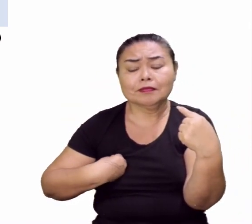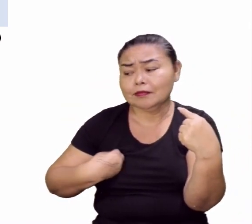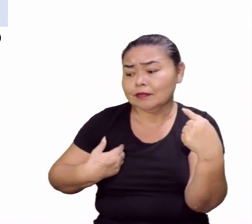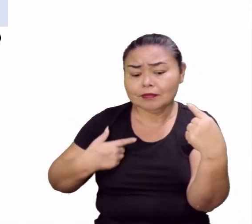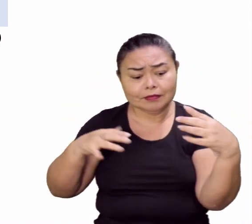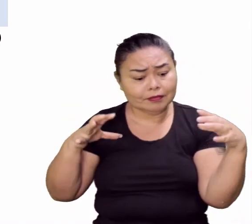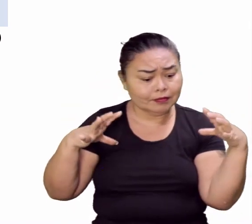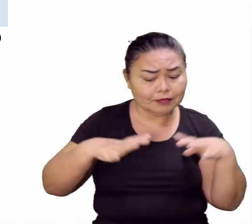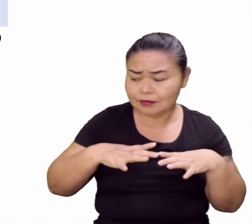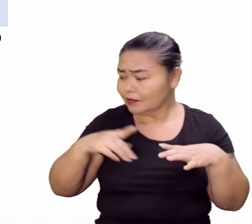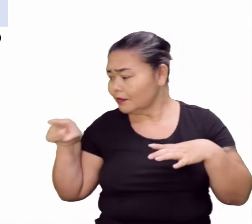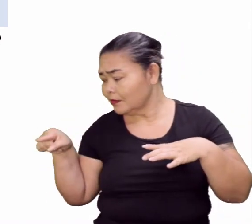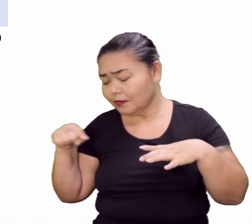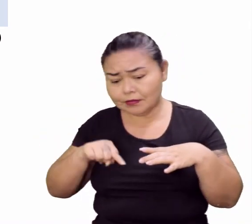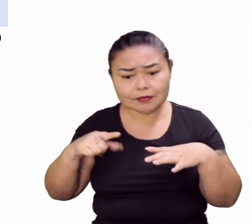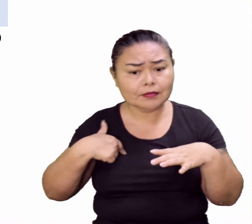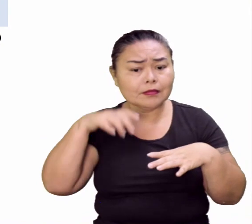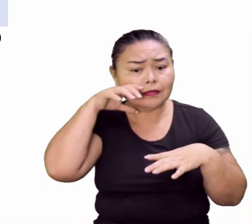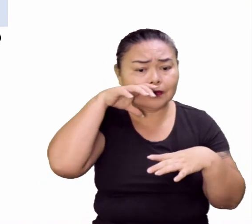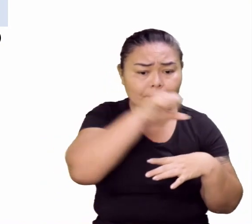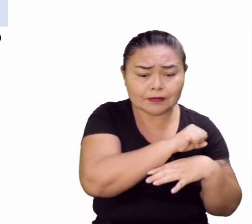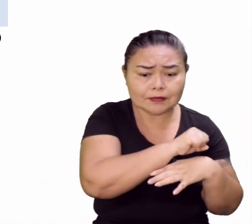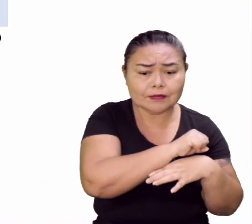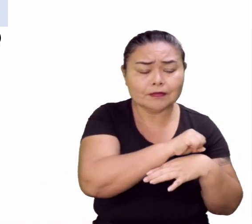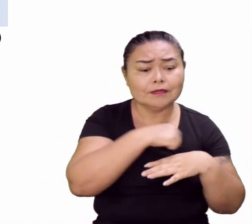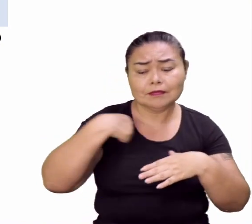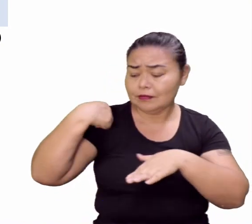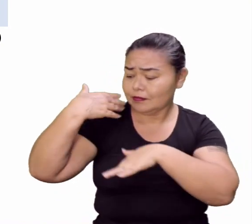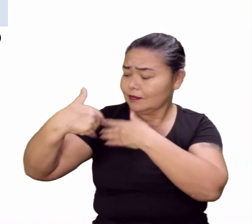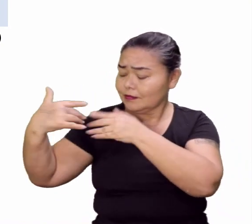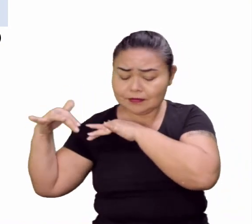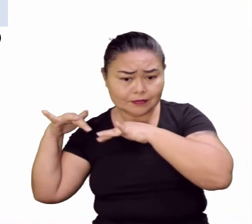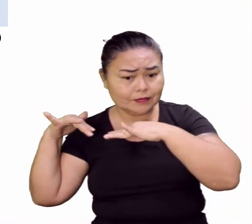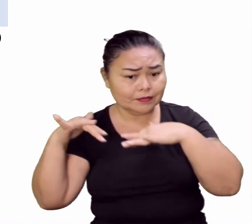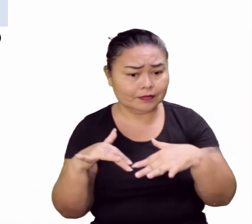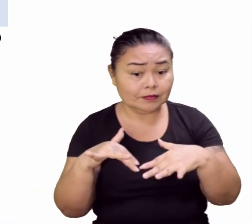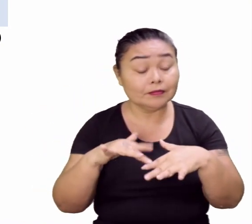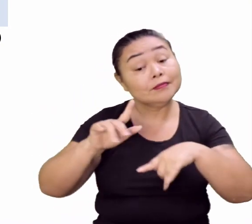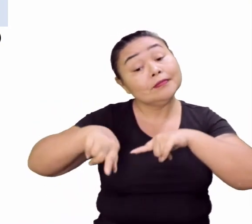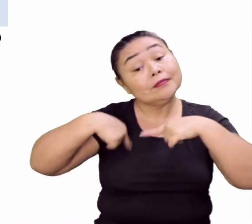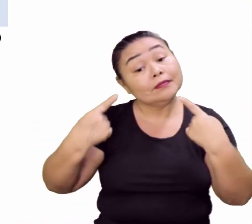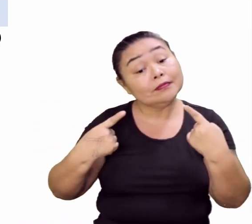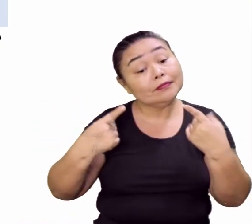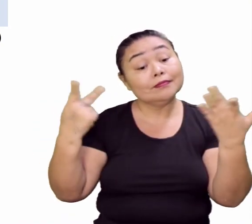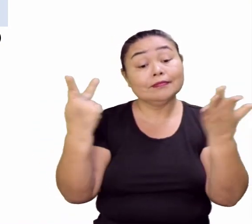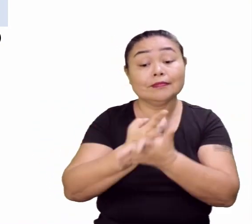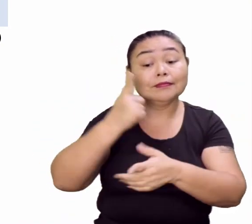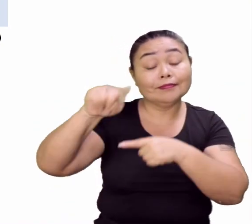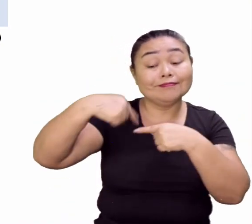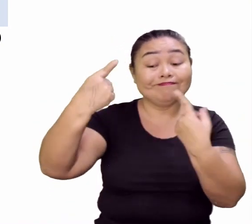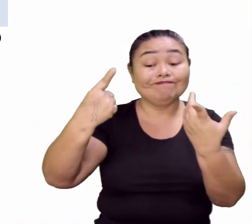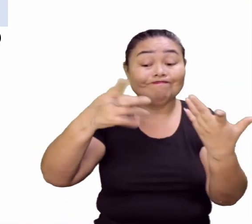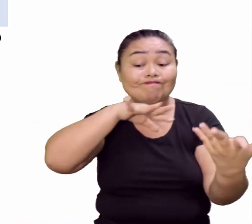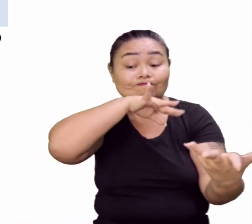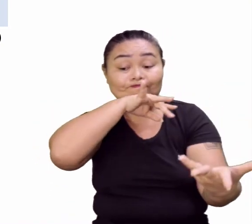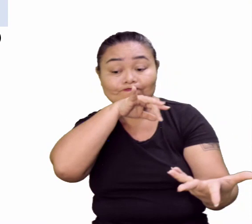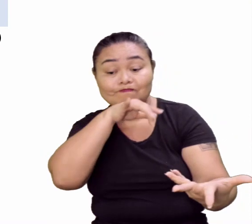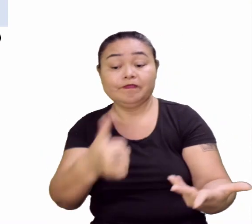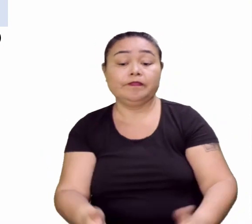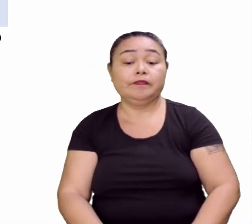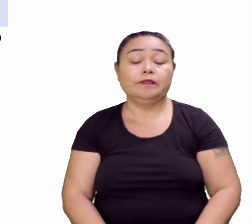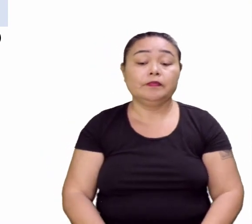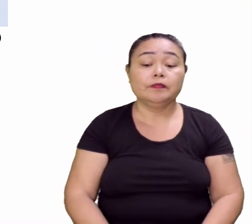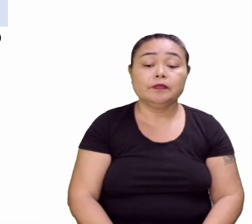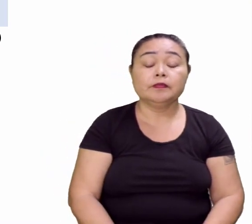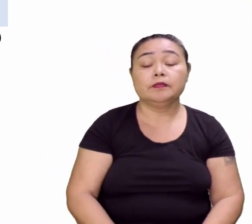cidade e o campo, resultando num rapidíssimo processo de urbanização, porém com consequências